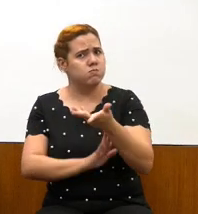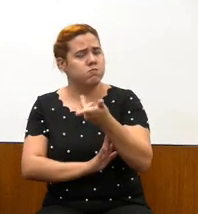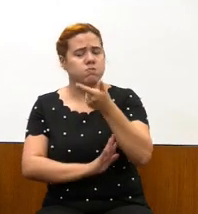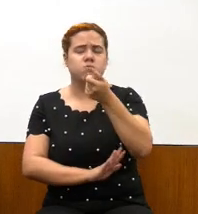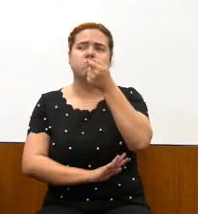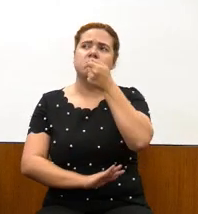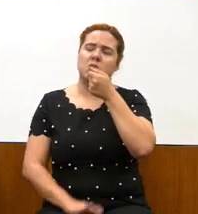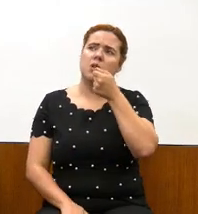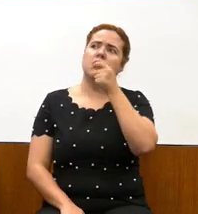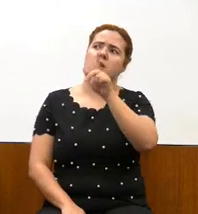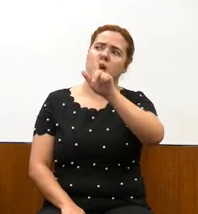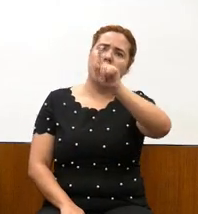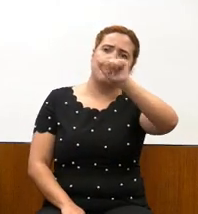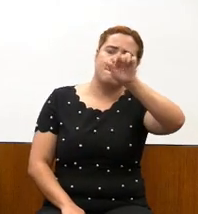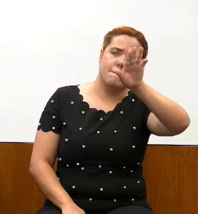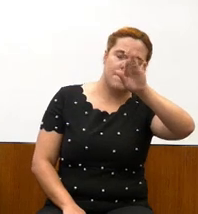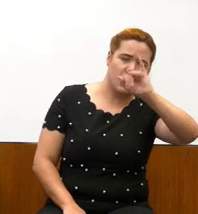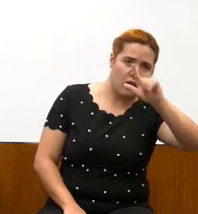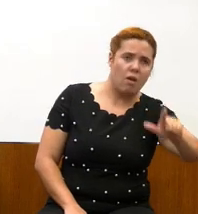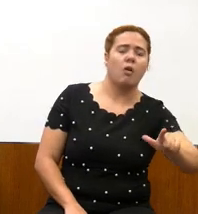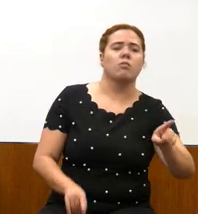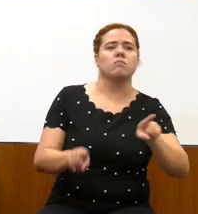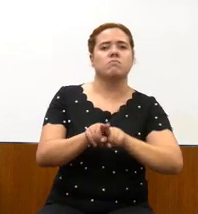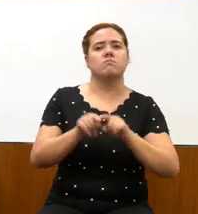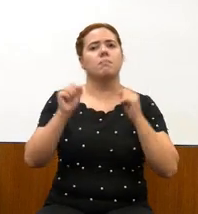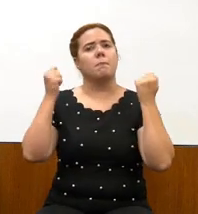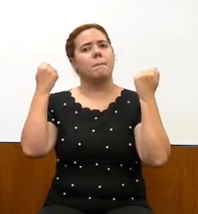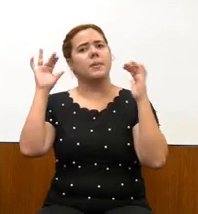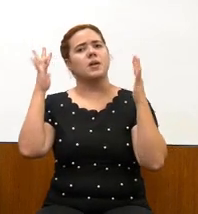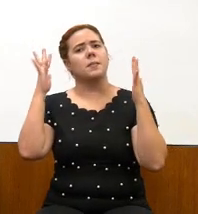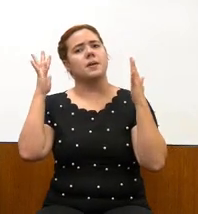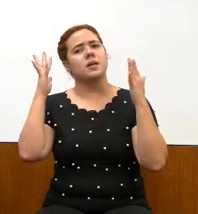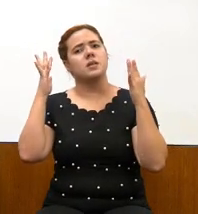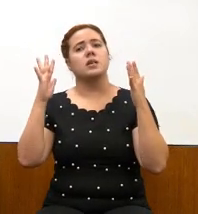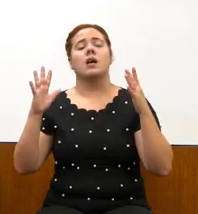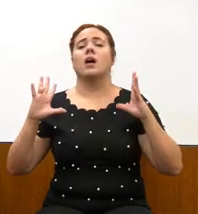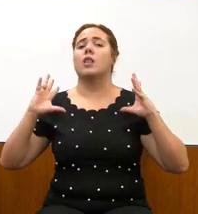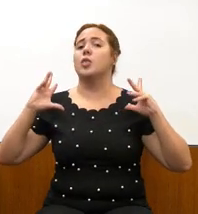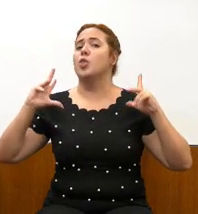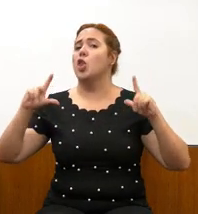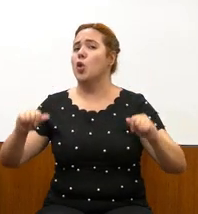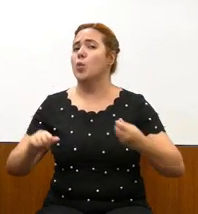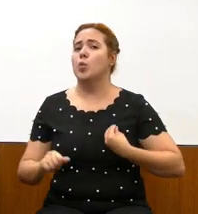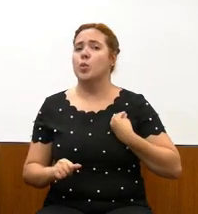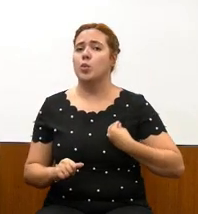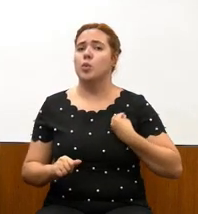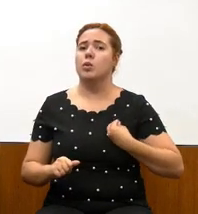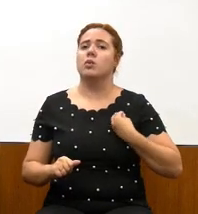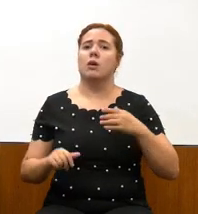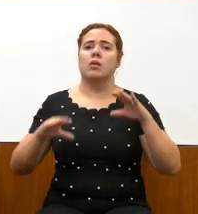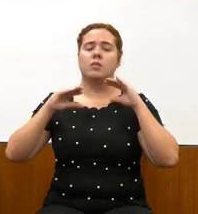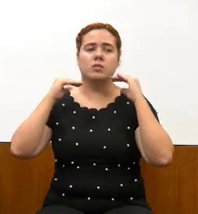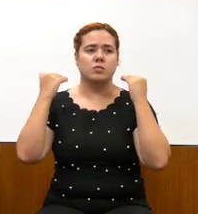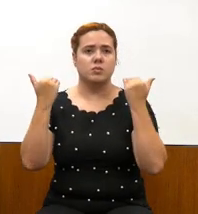Gabriel Leandro. Parabéns, Gabriel, muito obrigado a você, muito obrigado a todos que participaram da